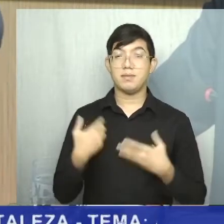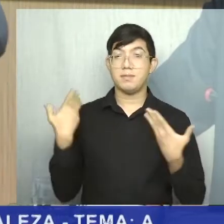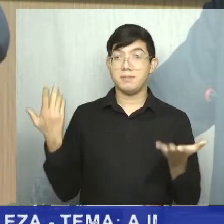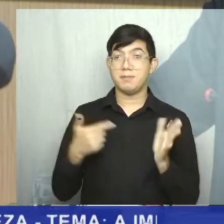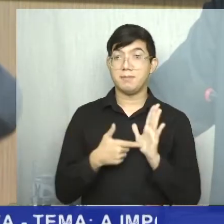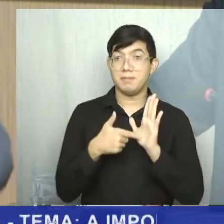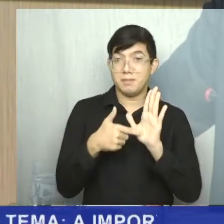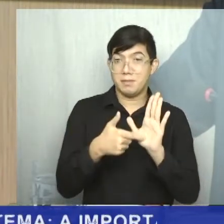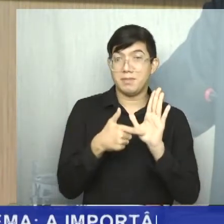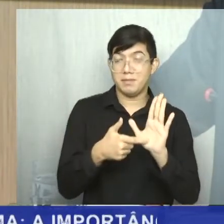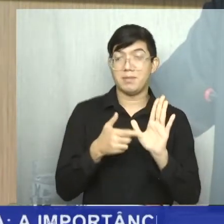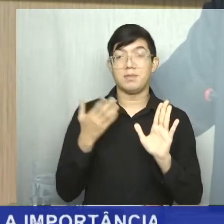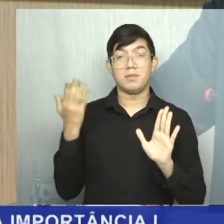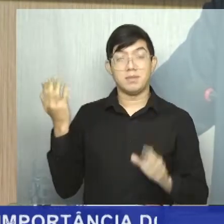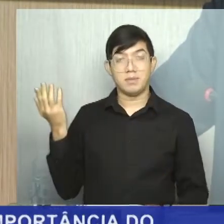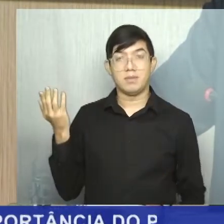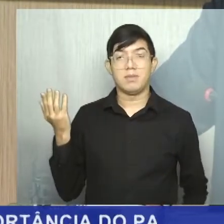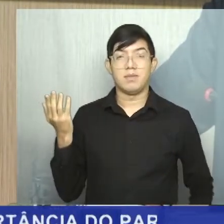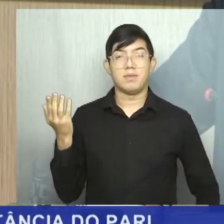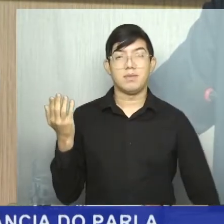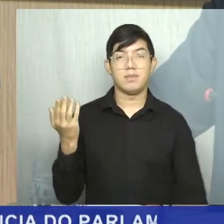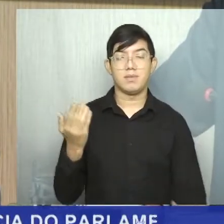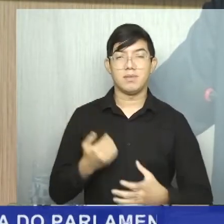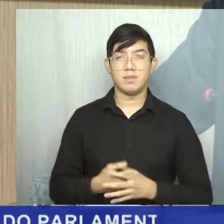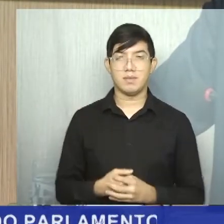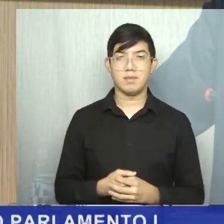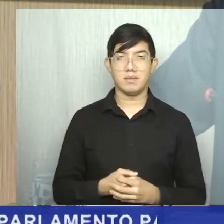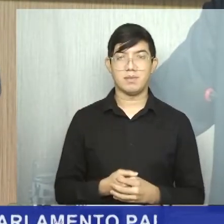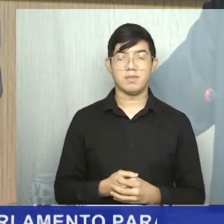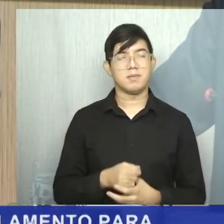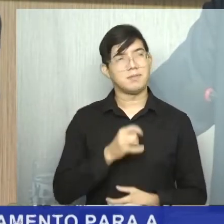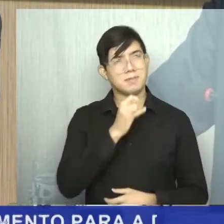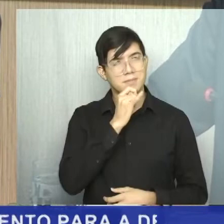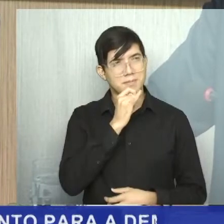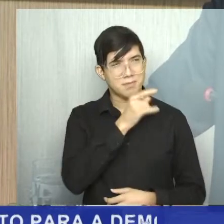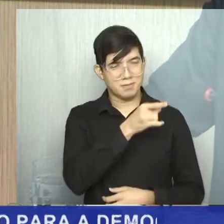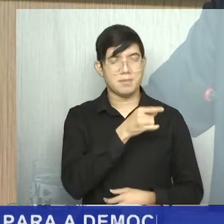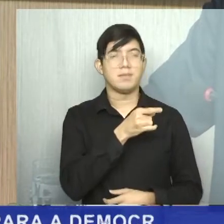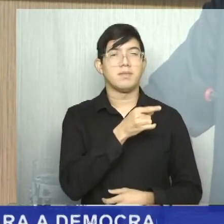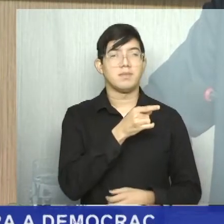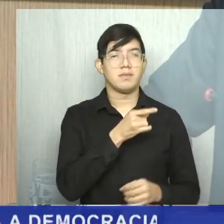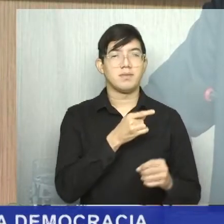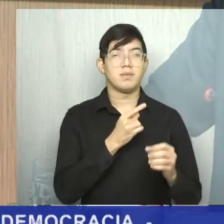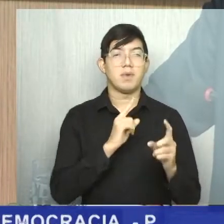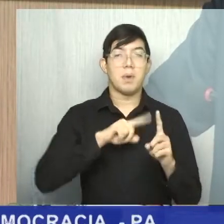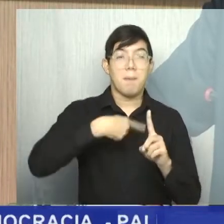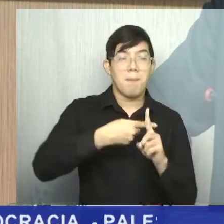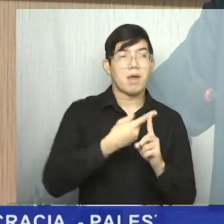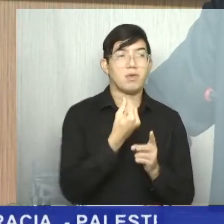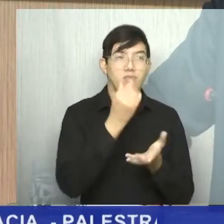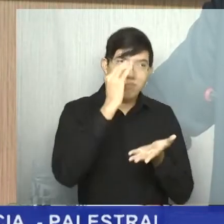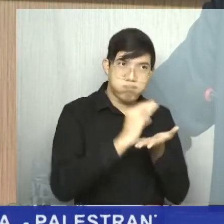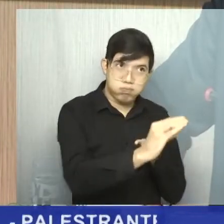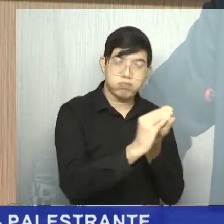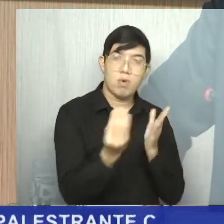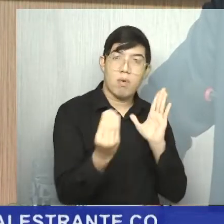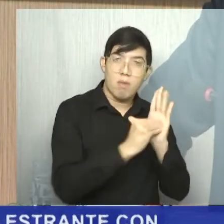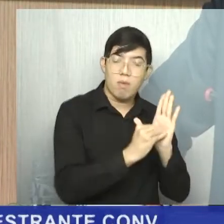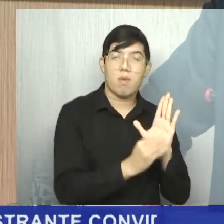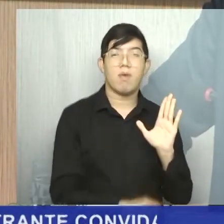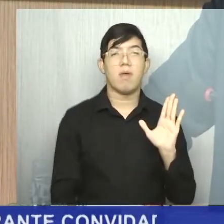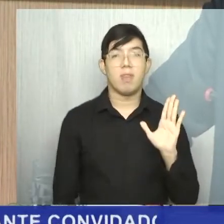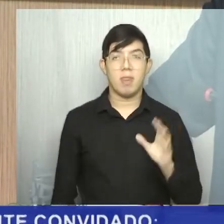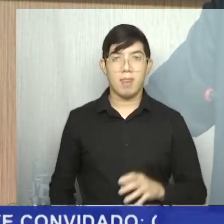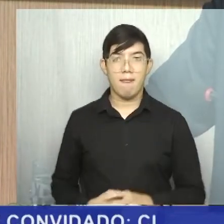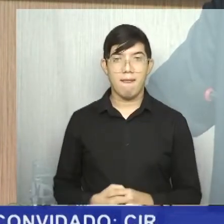com isso nós vamos diminuir o preço do combustível. Aí ele fala assim, tá bom, mentira, mas vamos botar uma emenda aí. Na hora que tirar o imposto, tem que